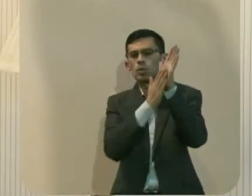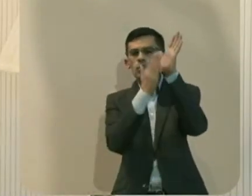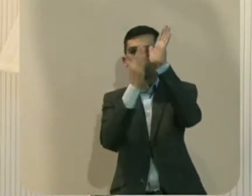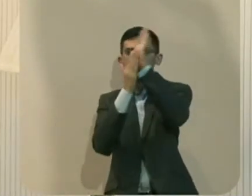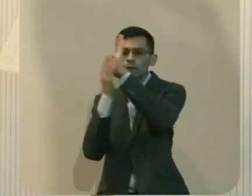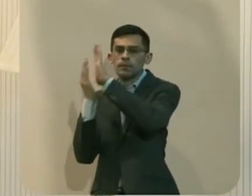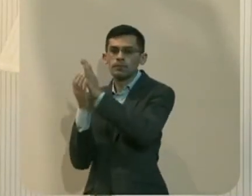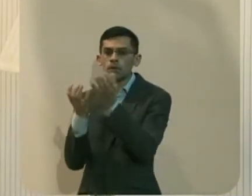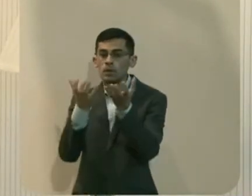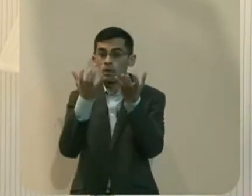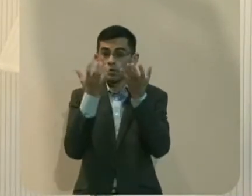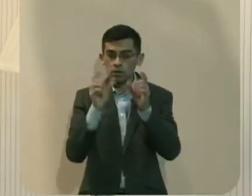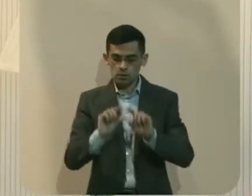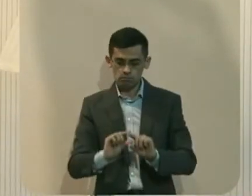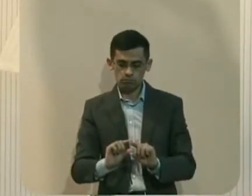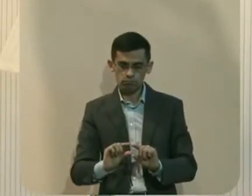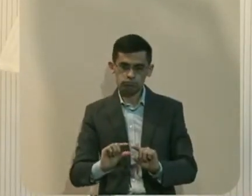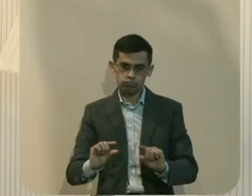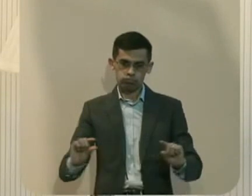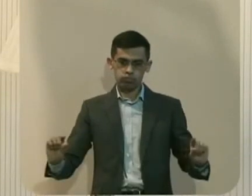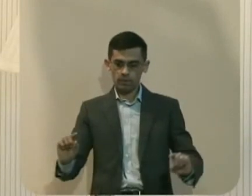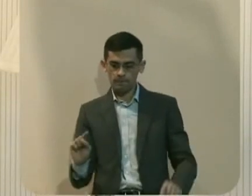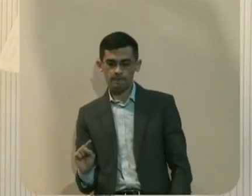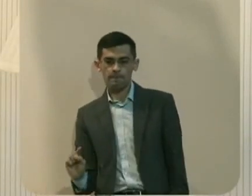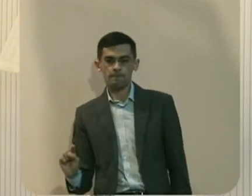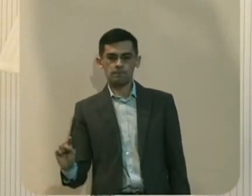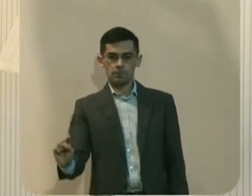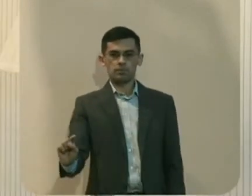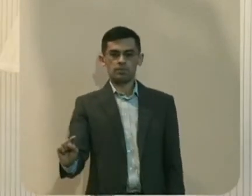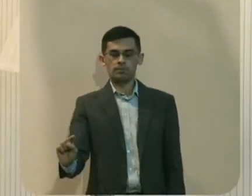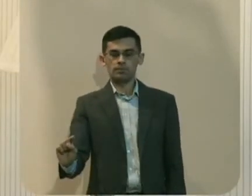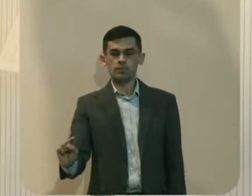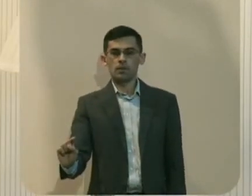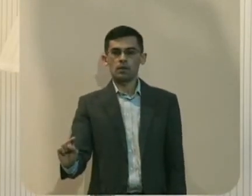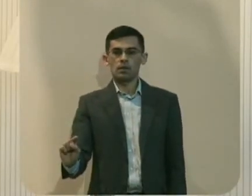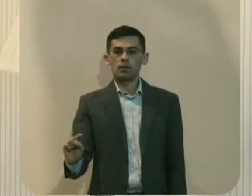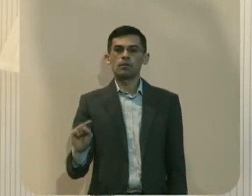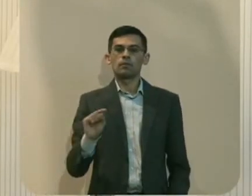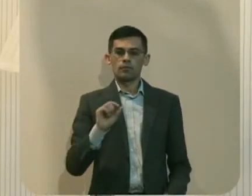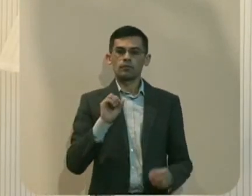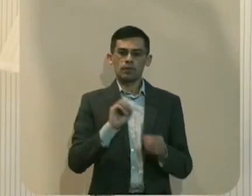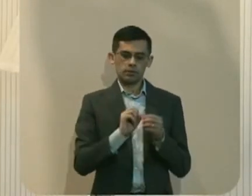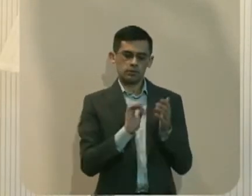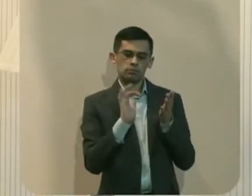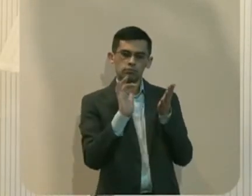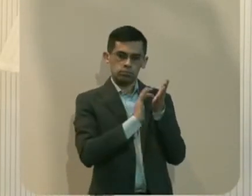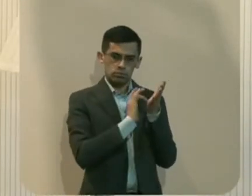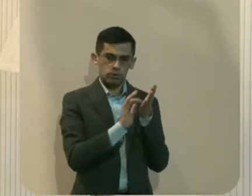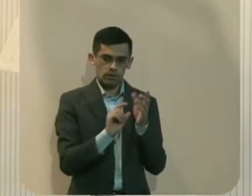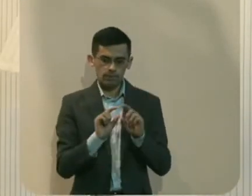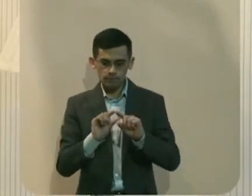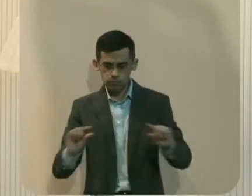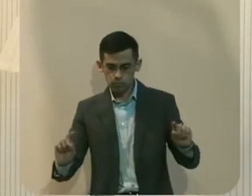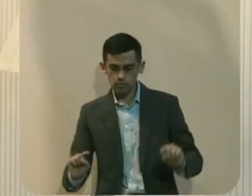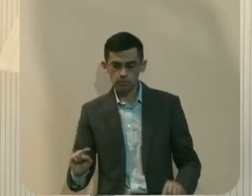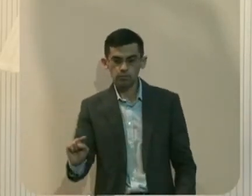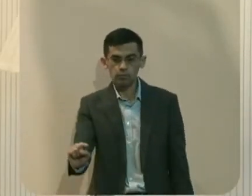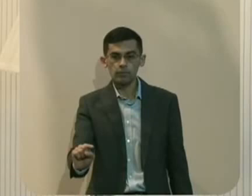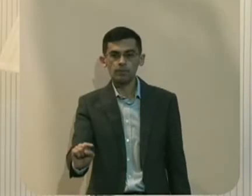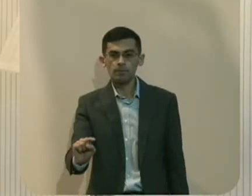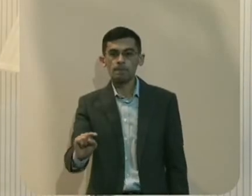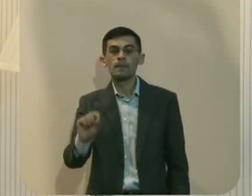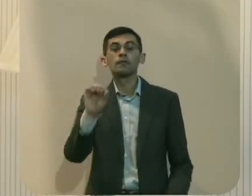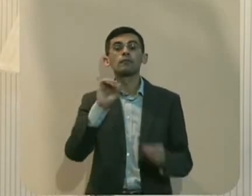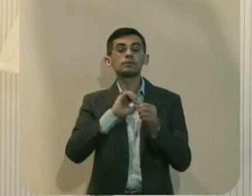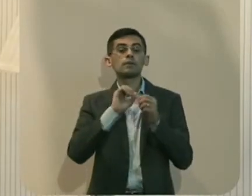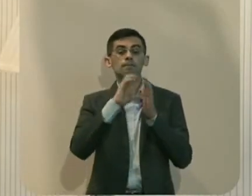queria que você acessasse esse link que está ali colocado. Lá, pega o seu celular, faz isso, tá? E